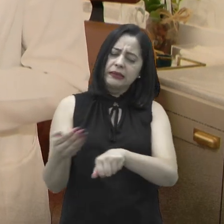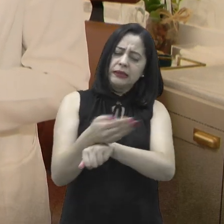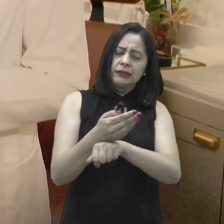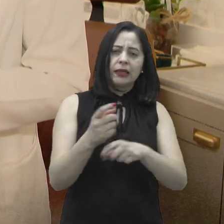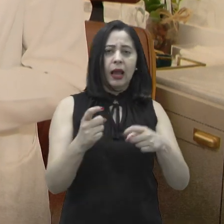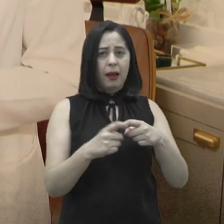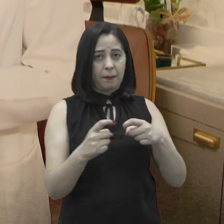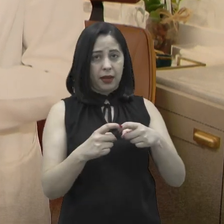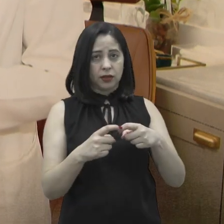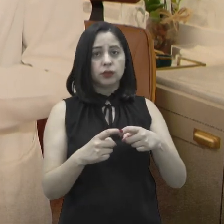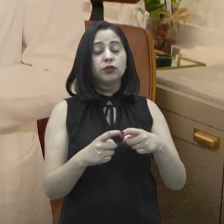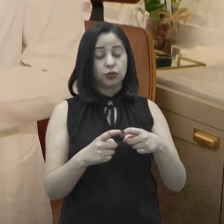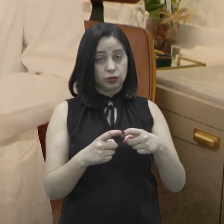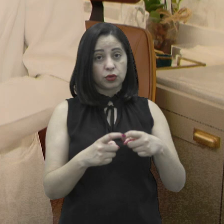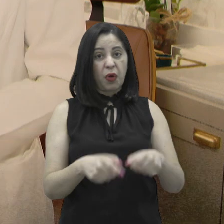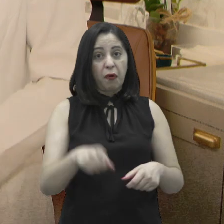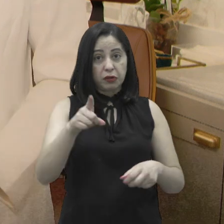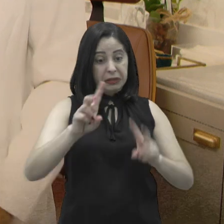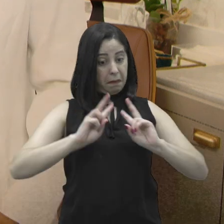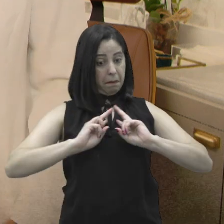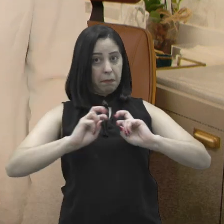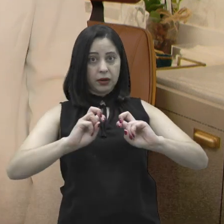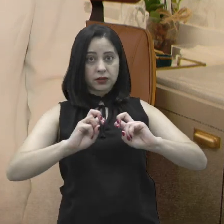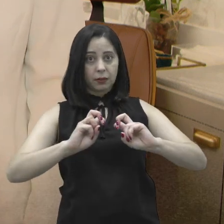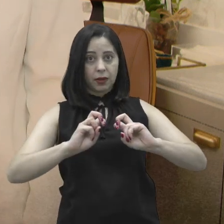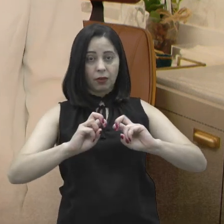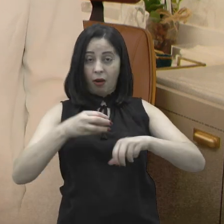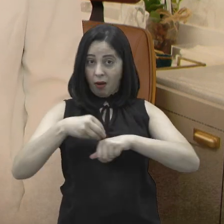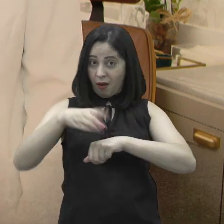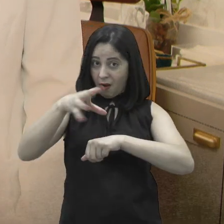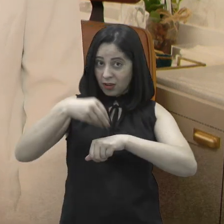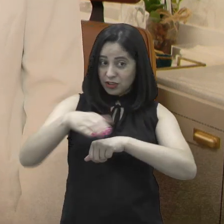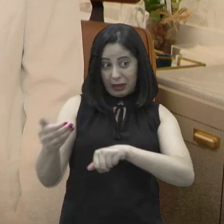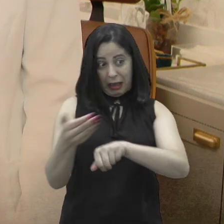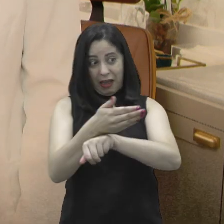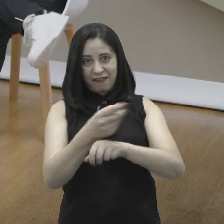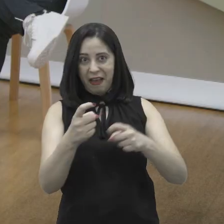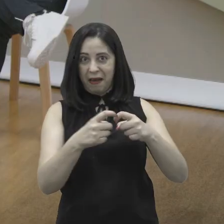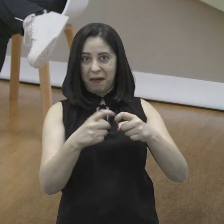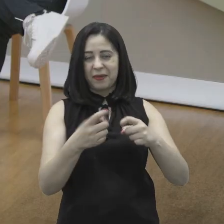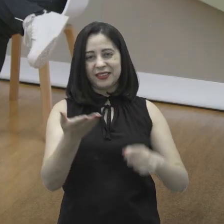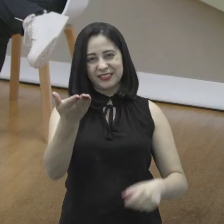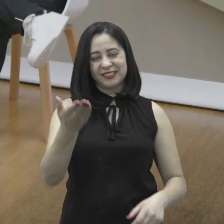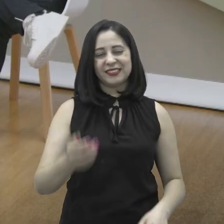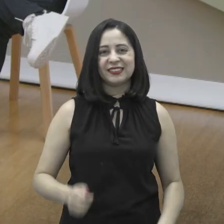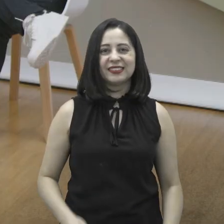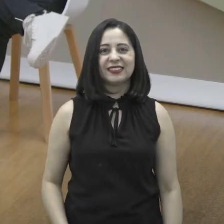se identificou com esse papo que a gente teve aqui, fica a dica e procure ajuda médica. Volto com você, Gi.